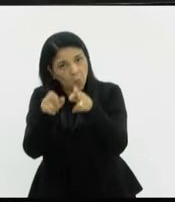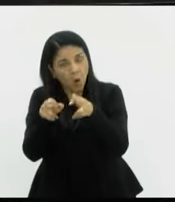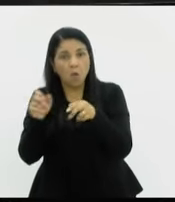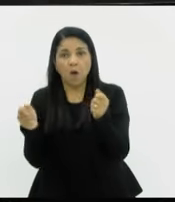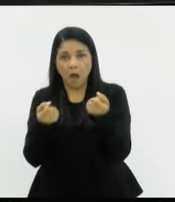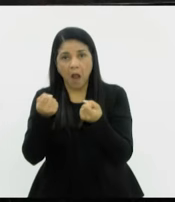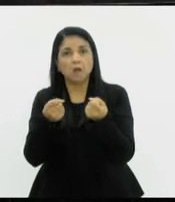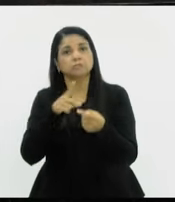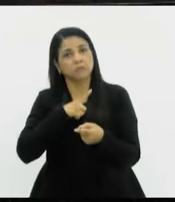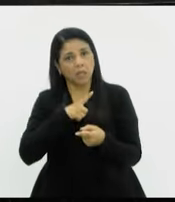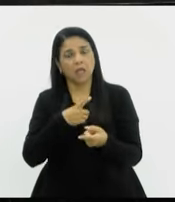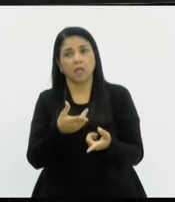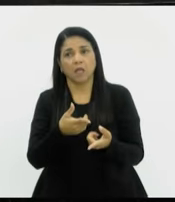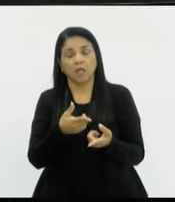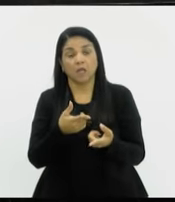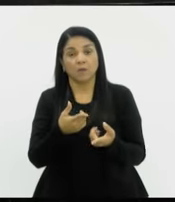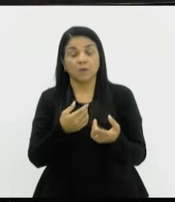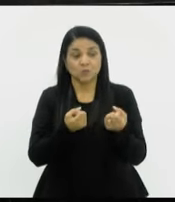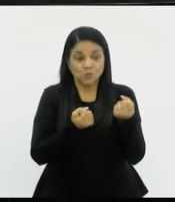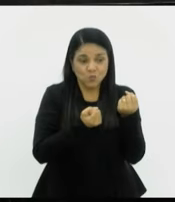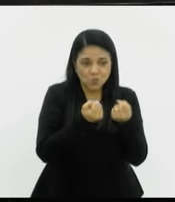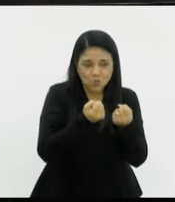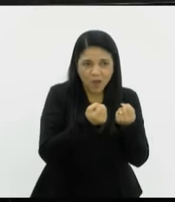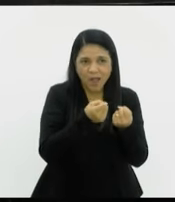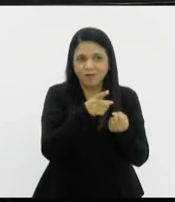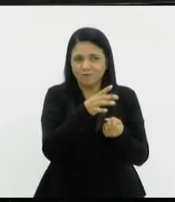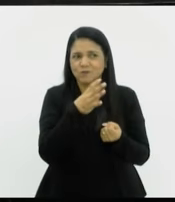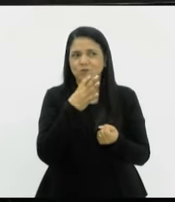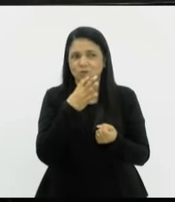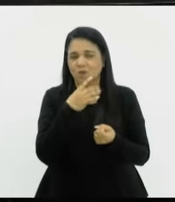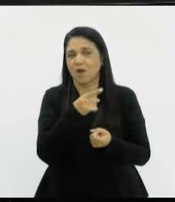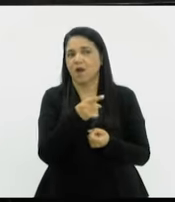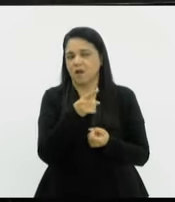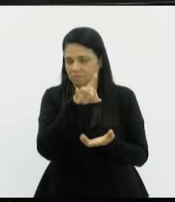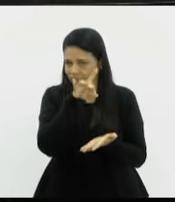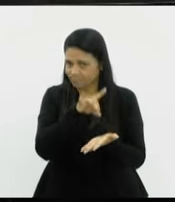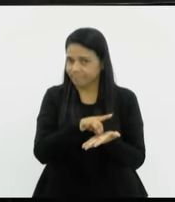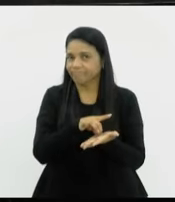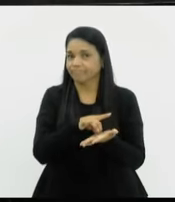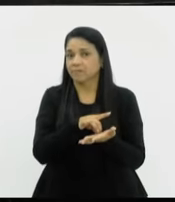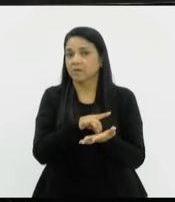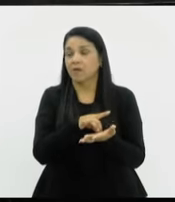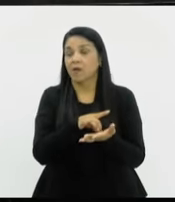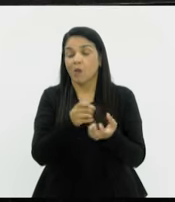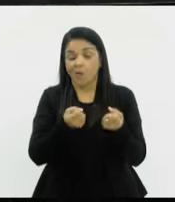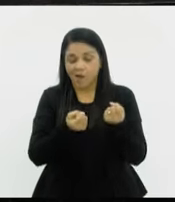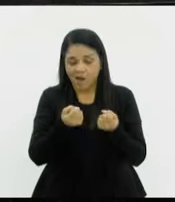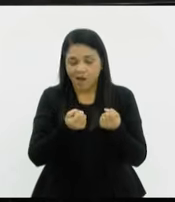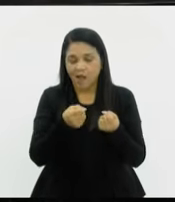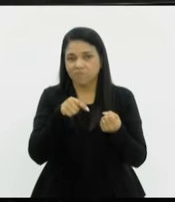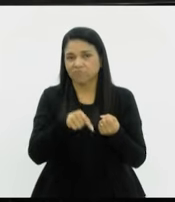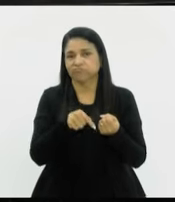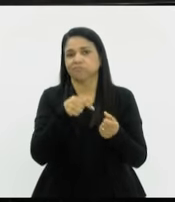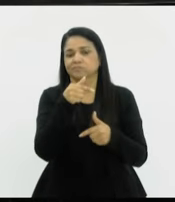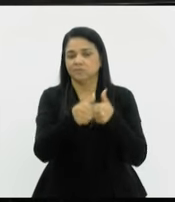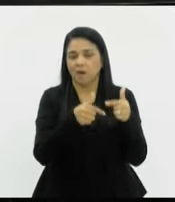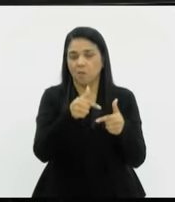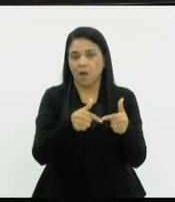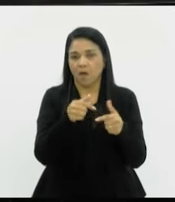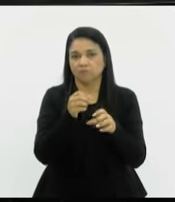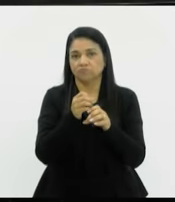carro, e Vossa Excelência conhece essa realidade, é o instrumento de trabalho na área de